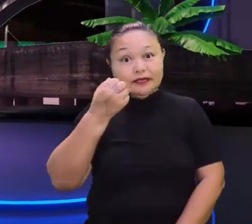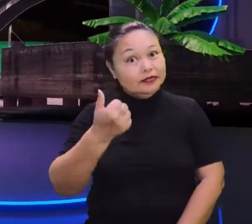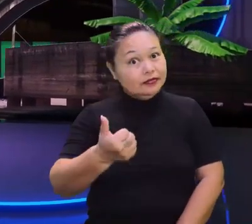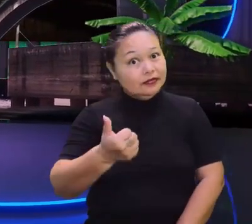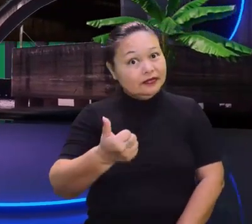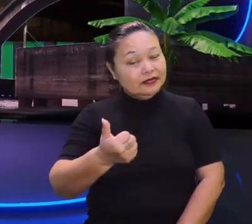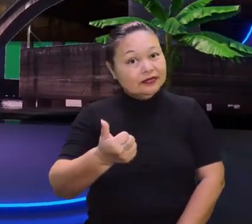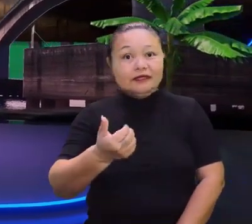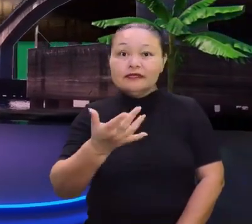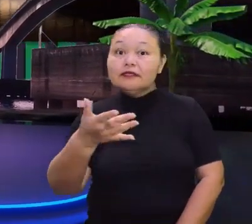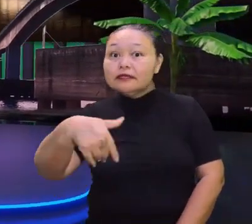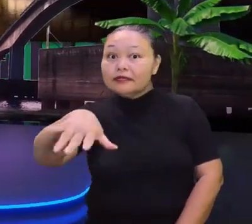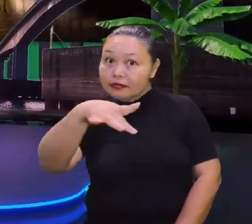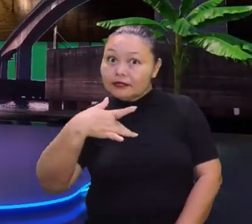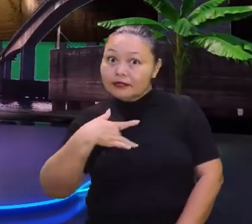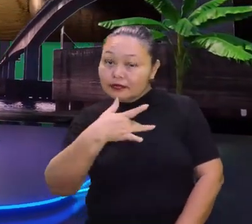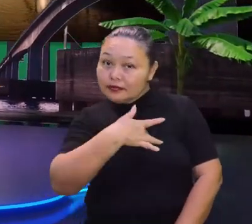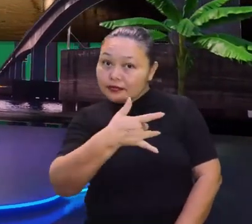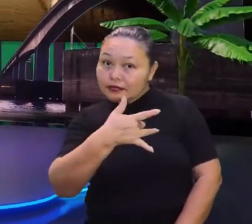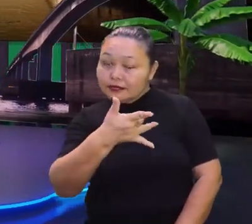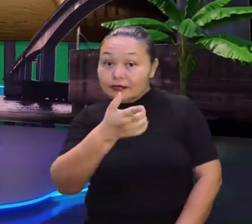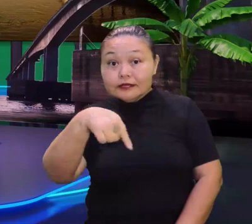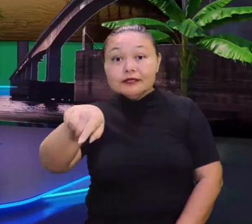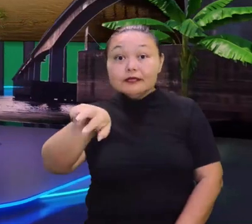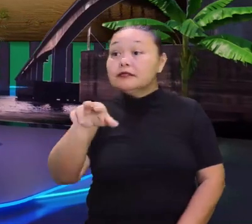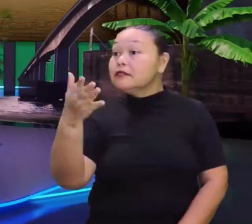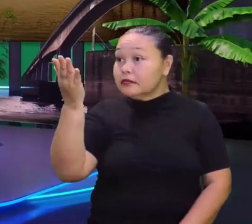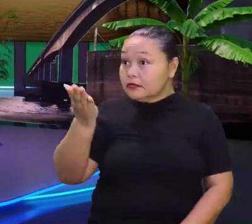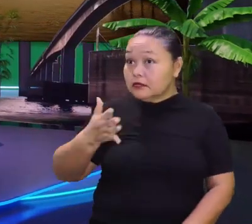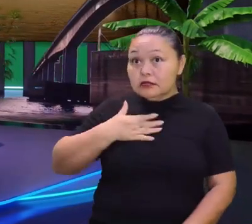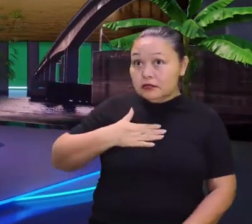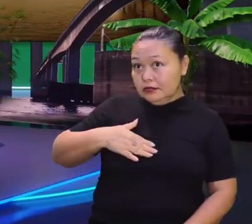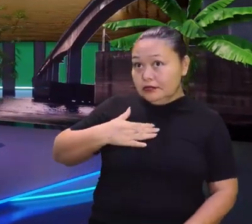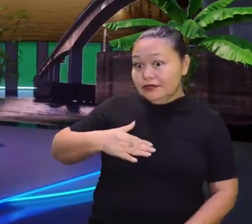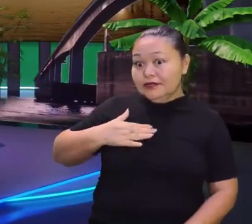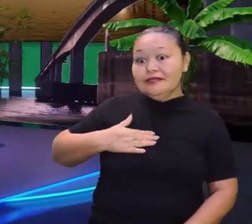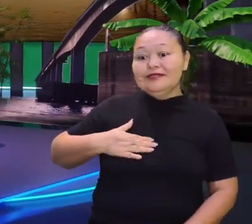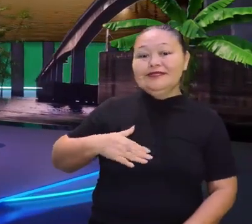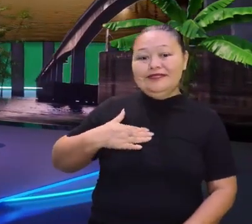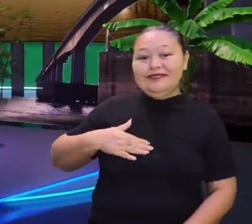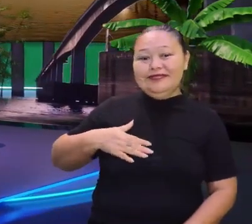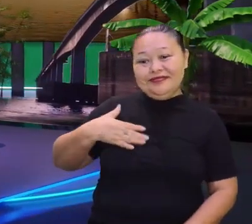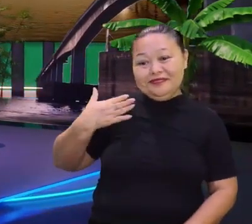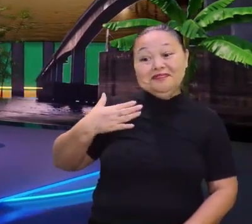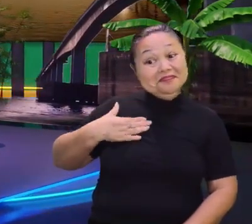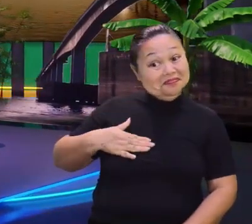Tudo bem? Como estão vocês? E aí, Rogério? Tranquilo? Tranquilo,